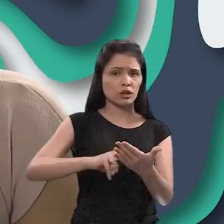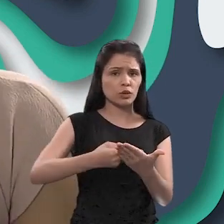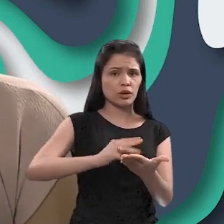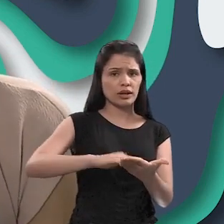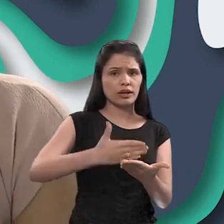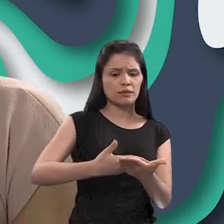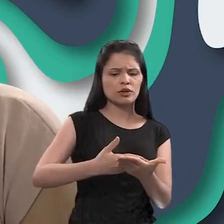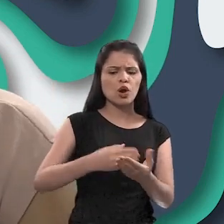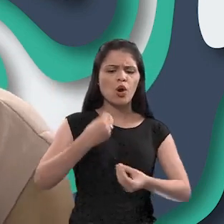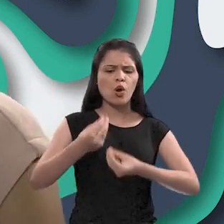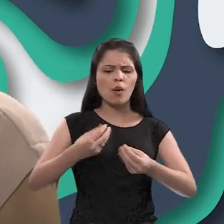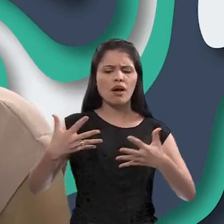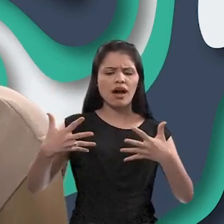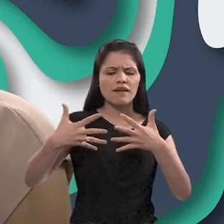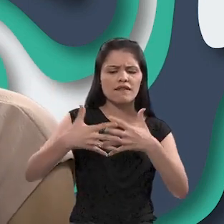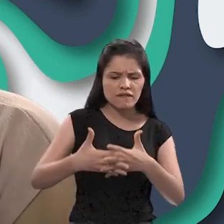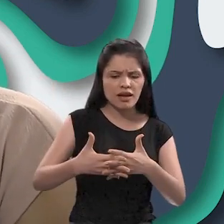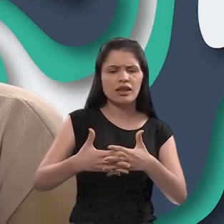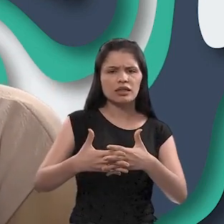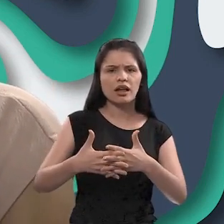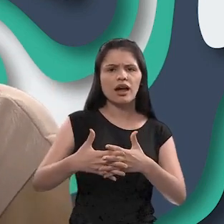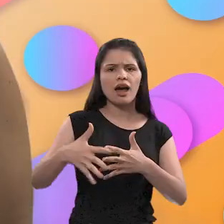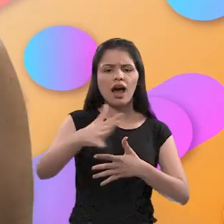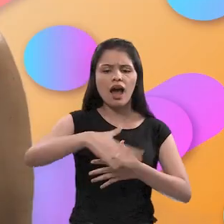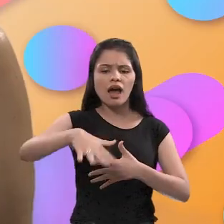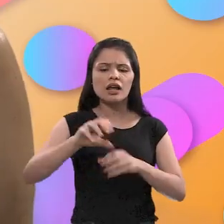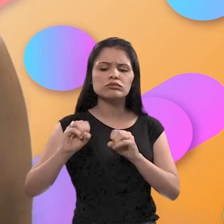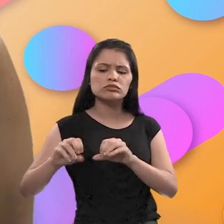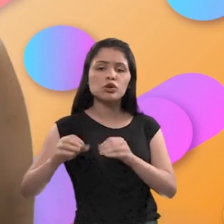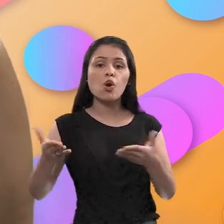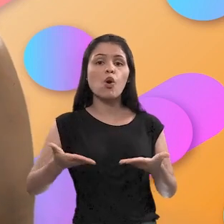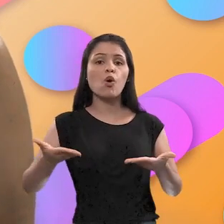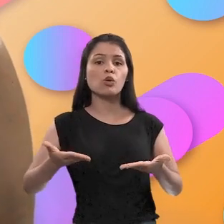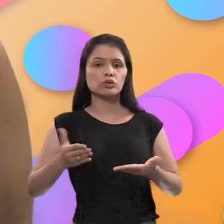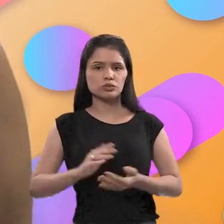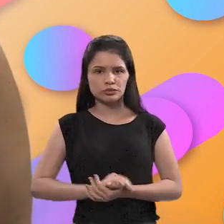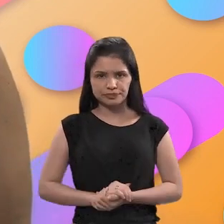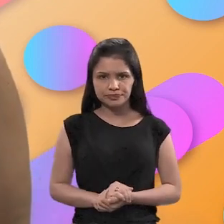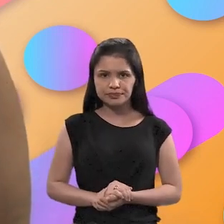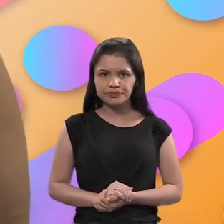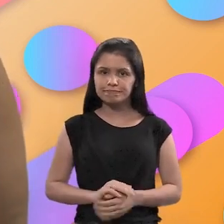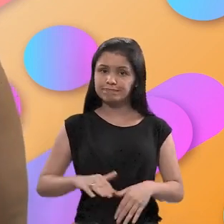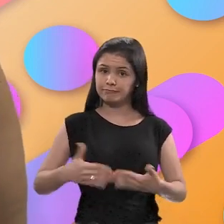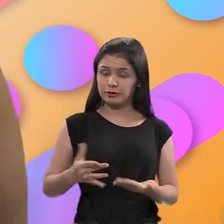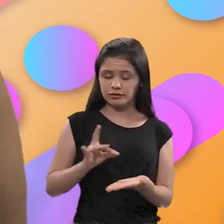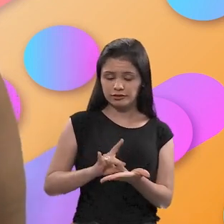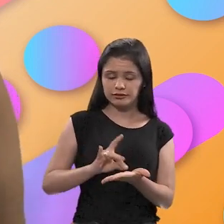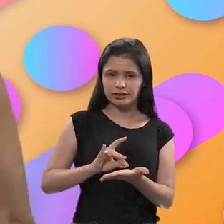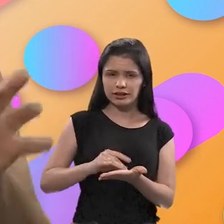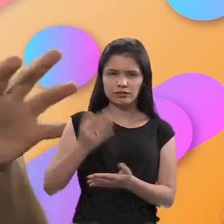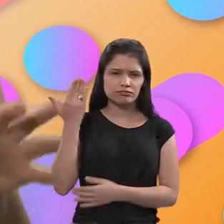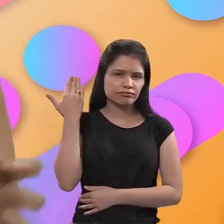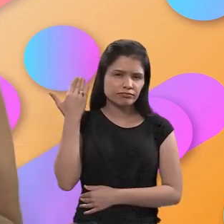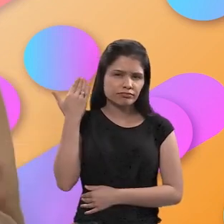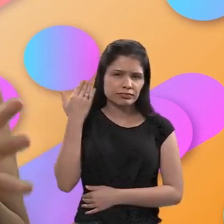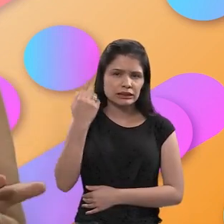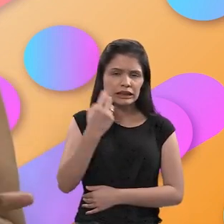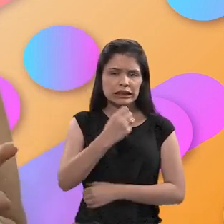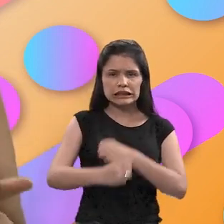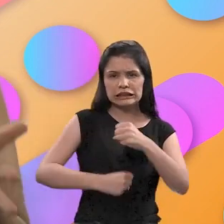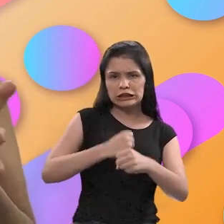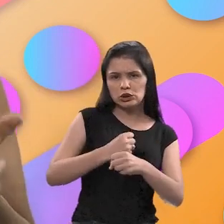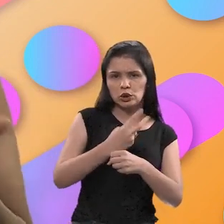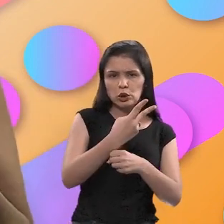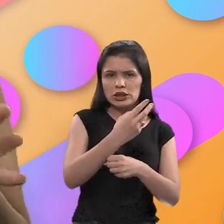influencia na atuação no contexto educacional na atualidade? Na verdade, até os anos 2000, o intérprete de língua